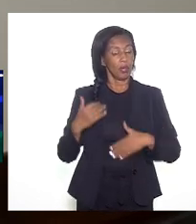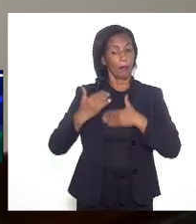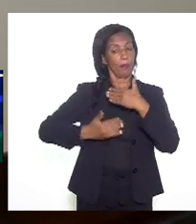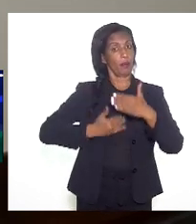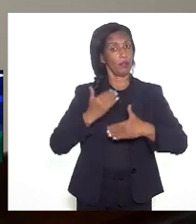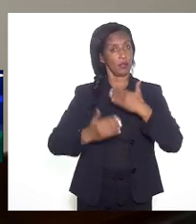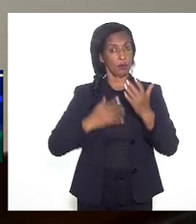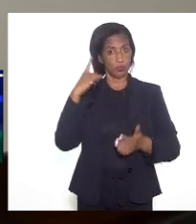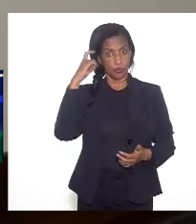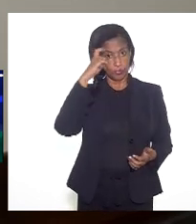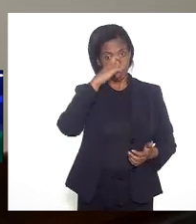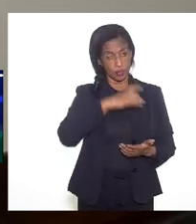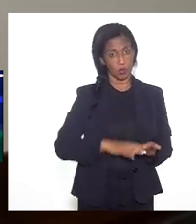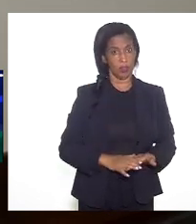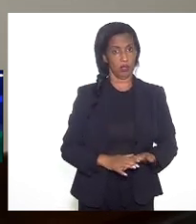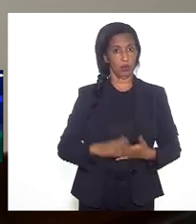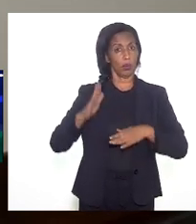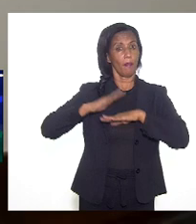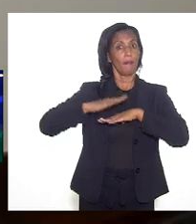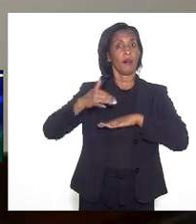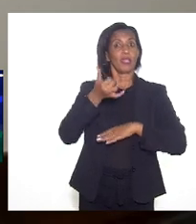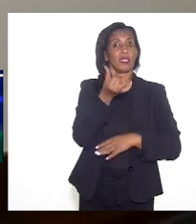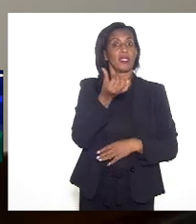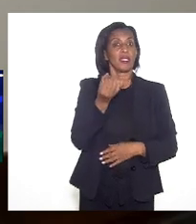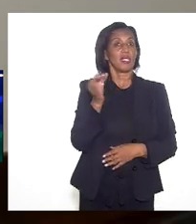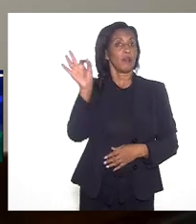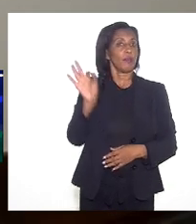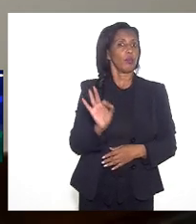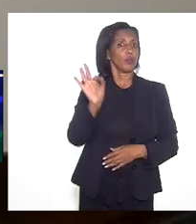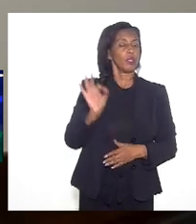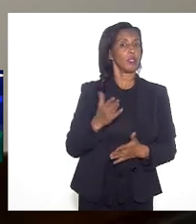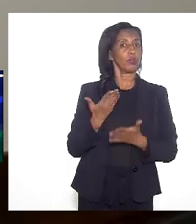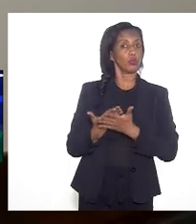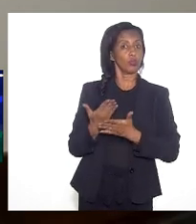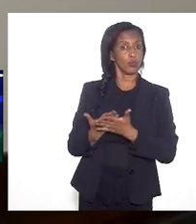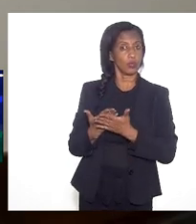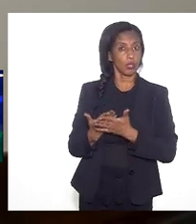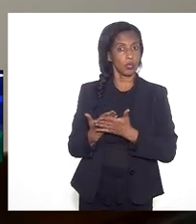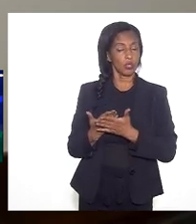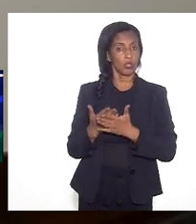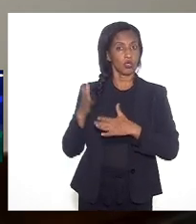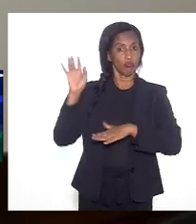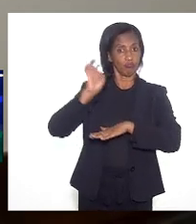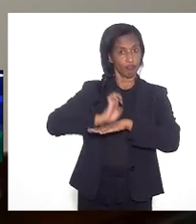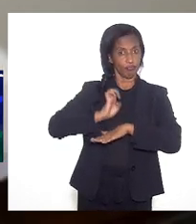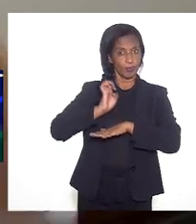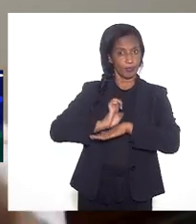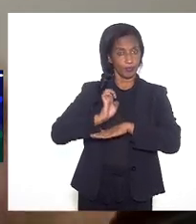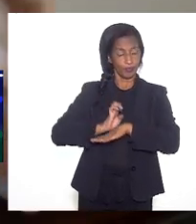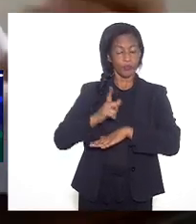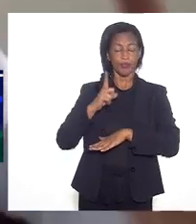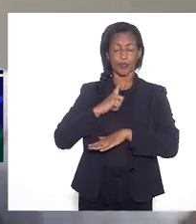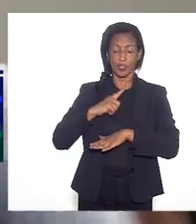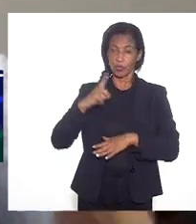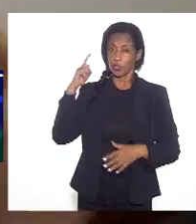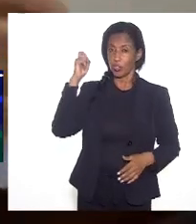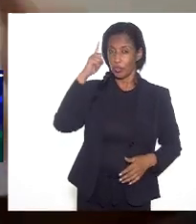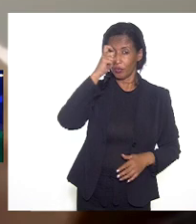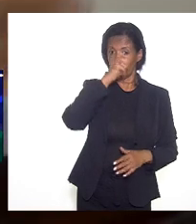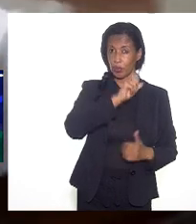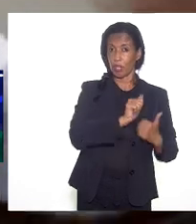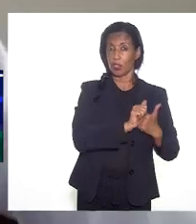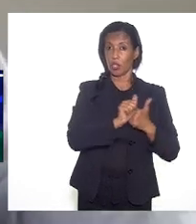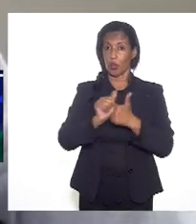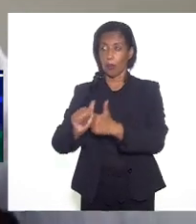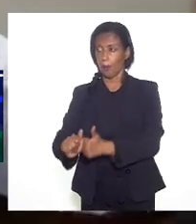muito difícil. Mais de 60% dos estudantes da rede estadual tiveram enorme dificuldade de